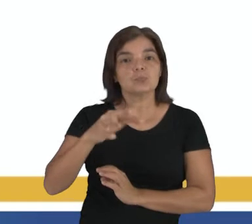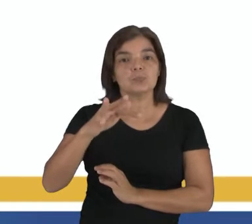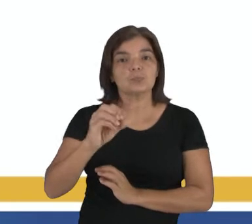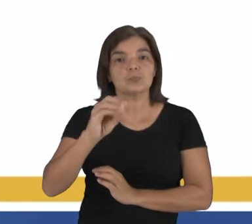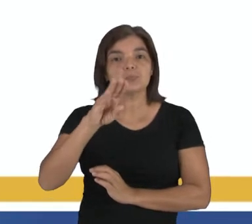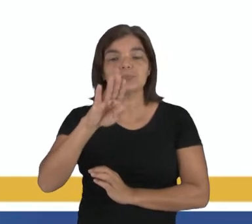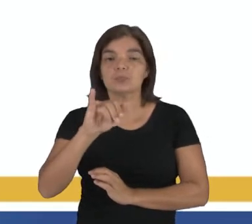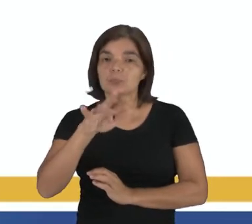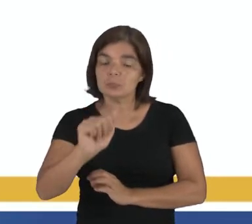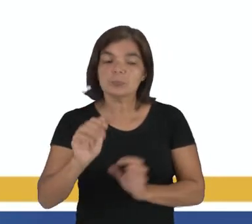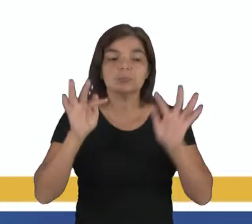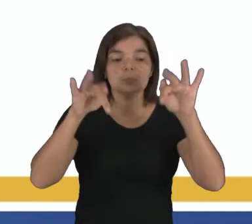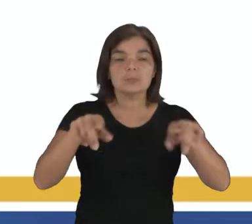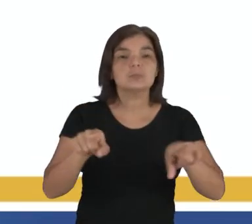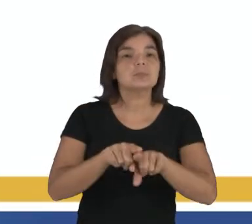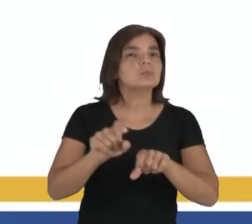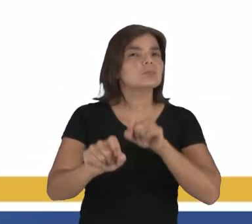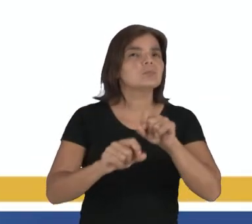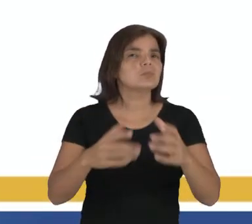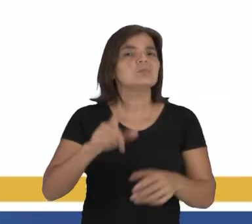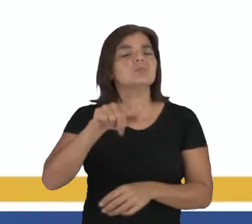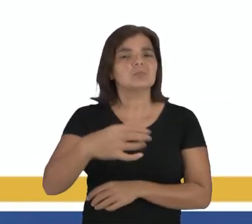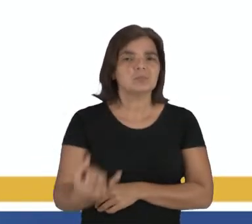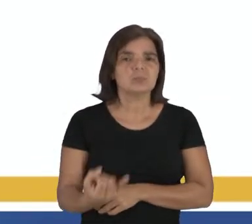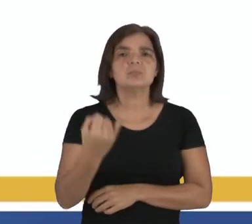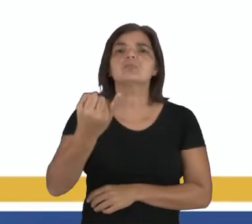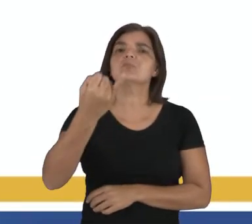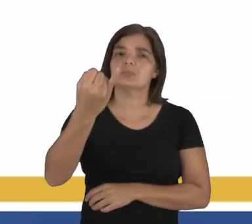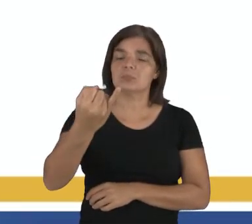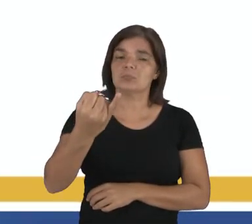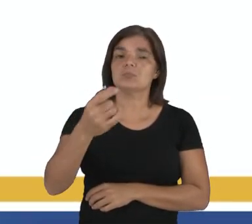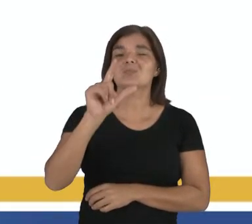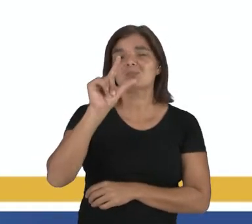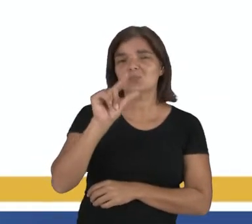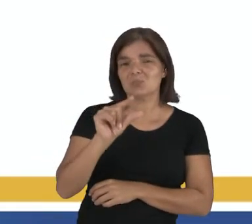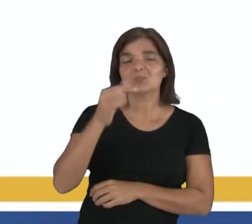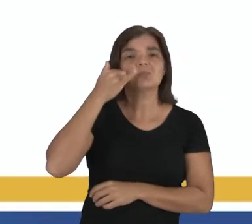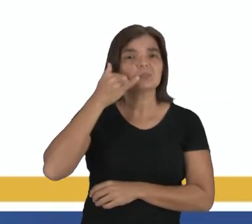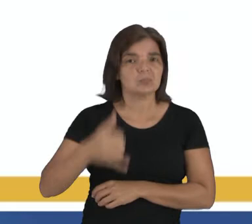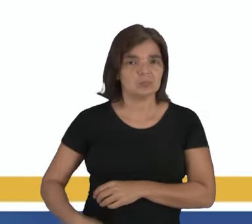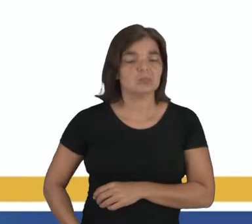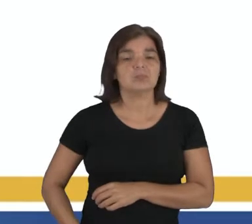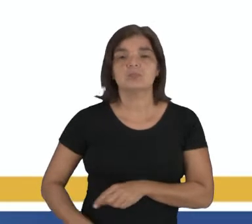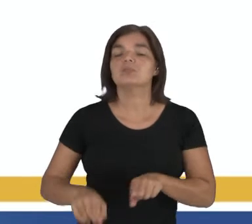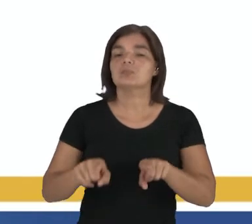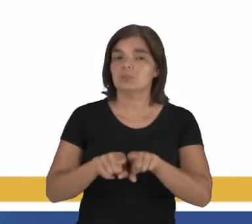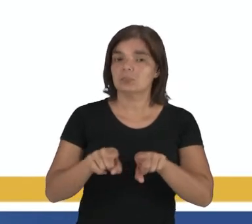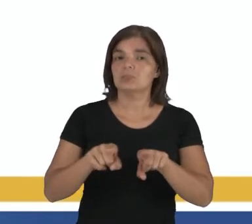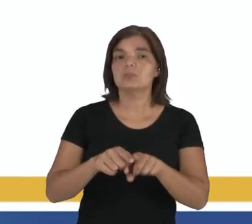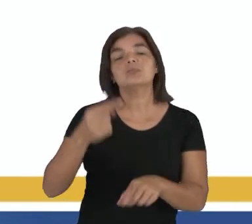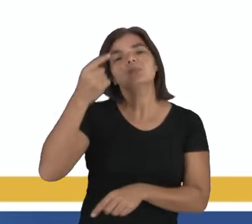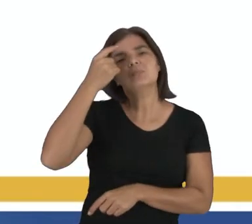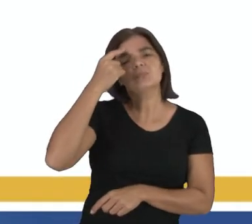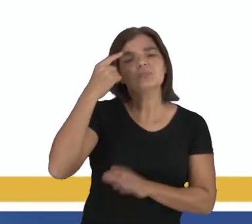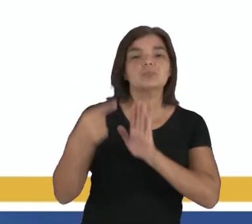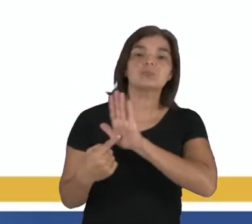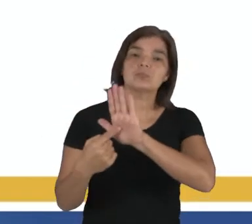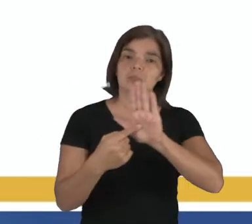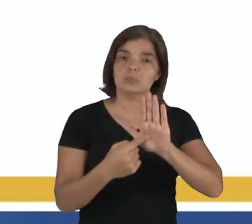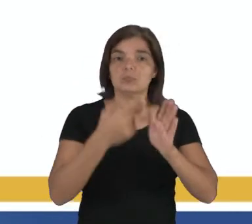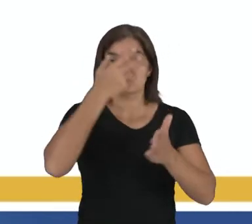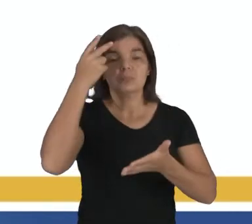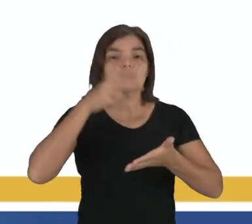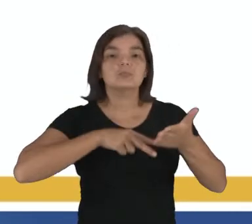a conclusão, ele considera o quanto é importante passar menos tempo no celular. Ele faz essa reflexão, ele mostra